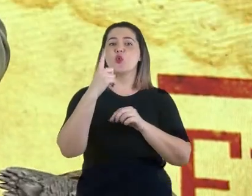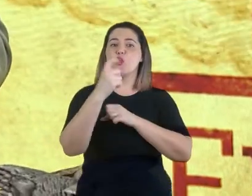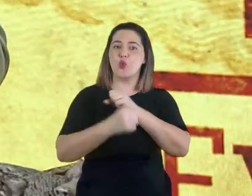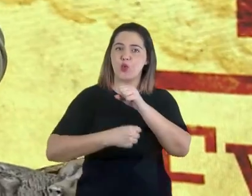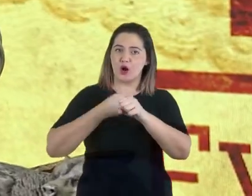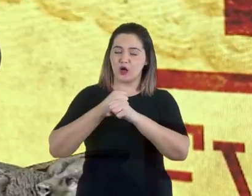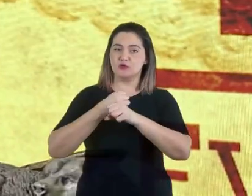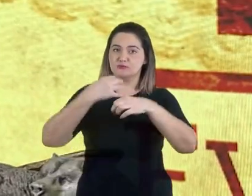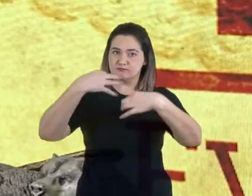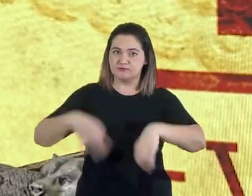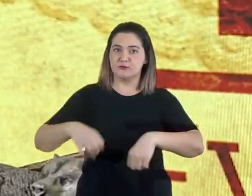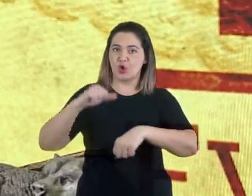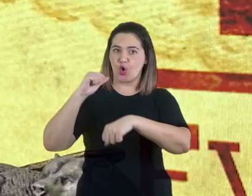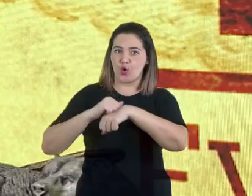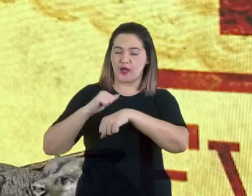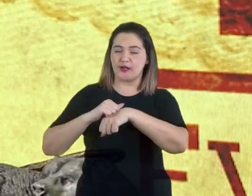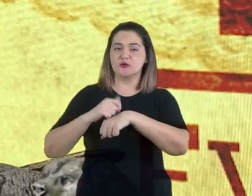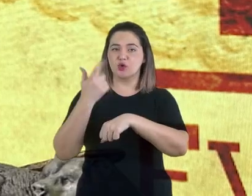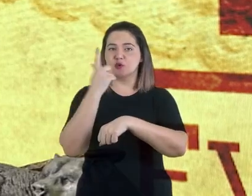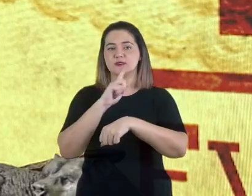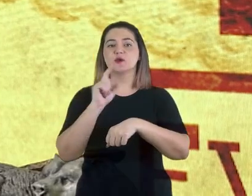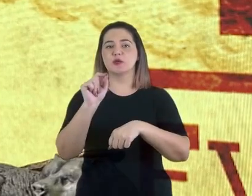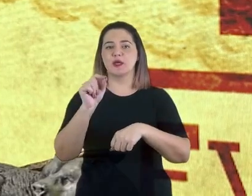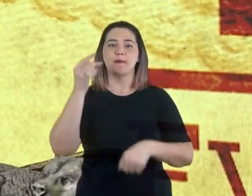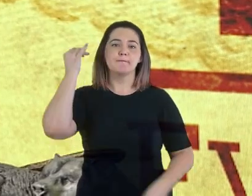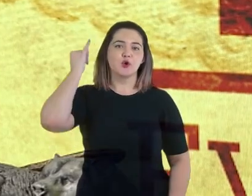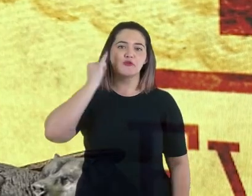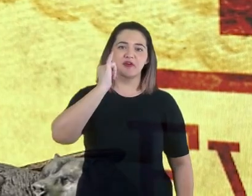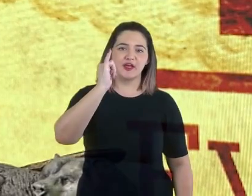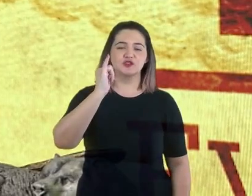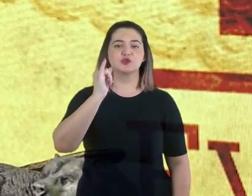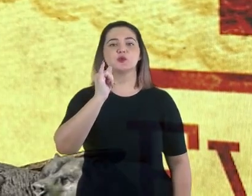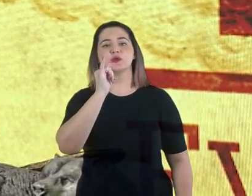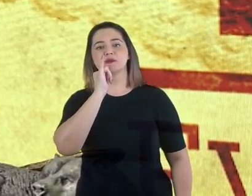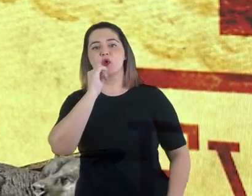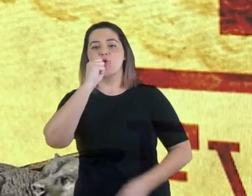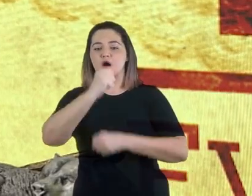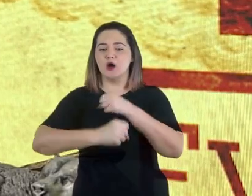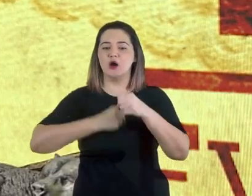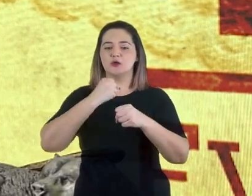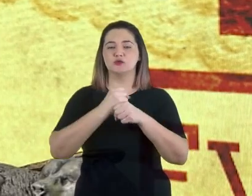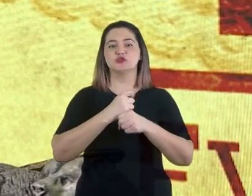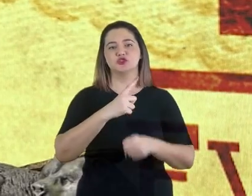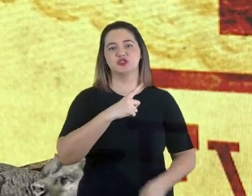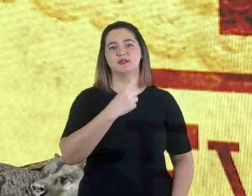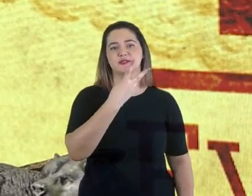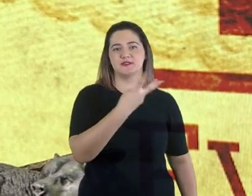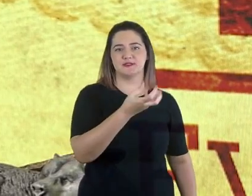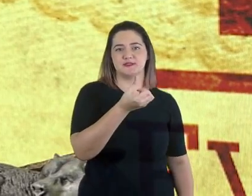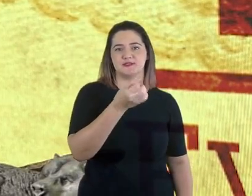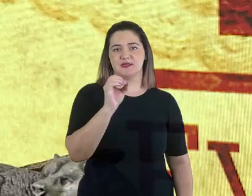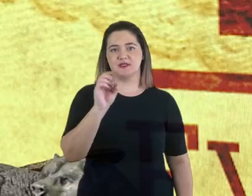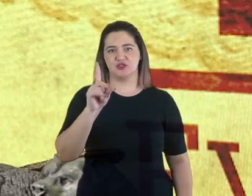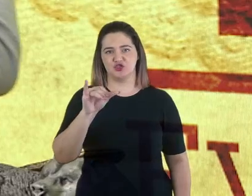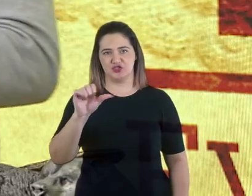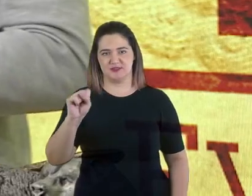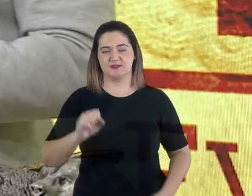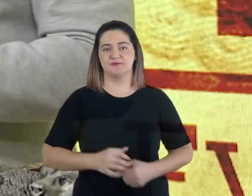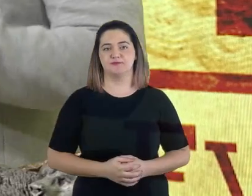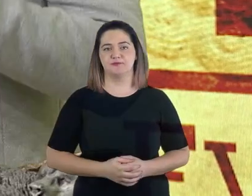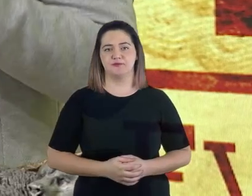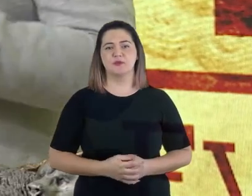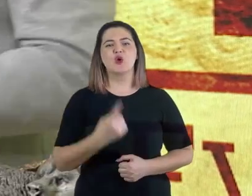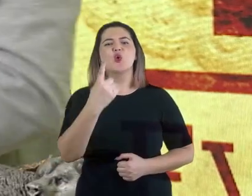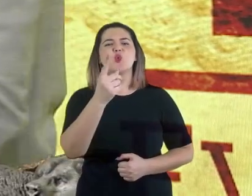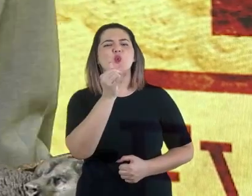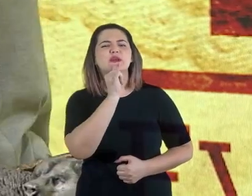assim era também com períodos proféticos representados por anos de 360 dias. Alguns exemplos ajudarão você a